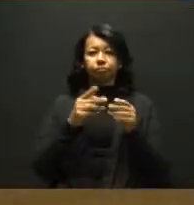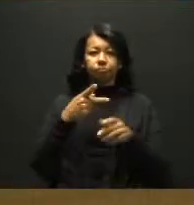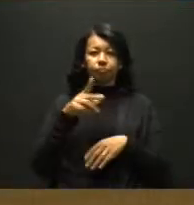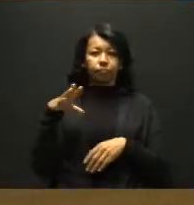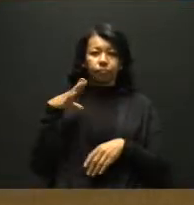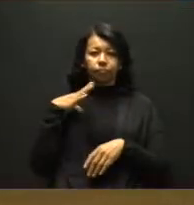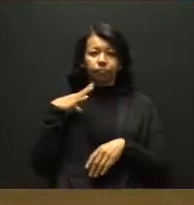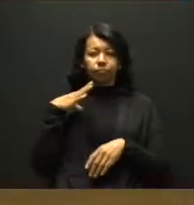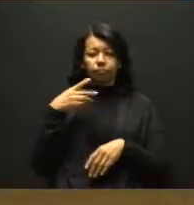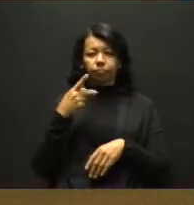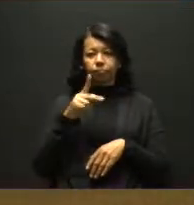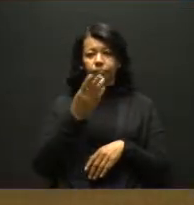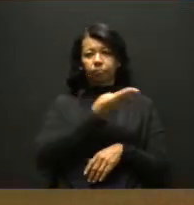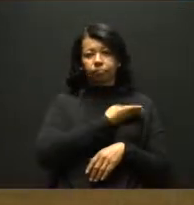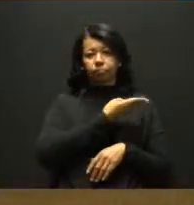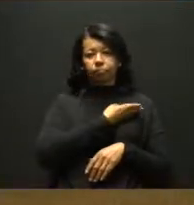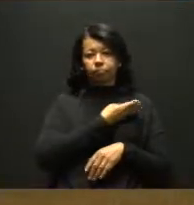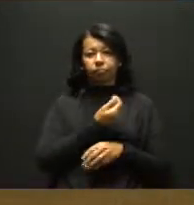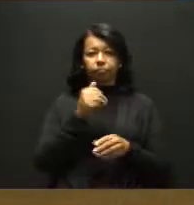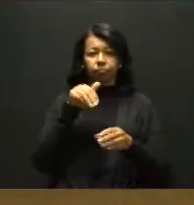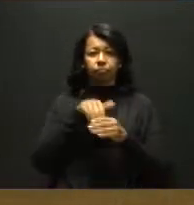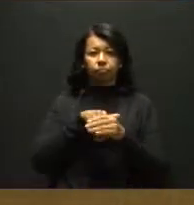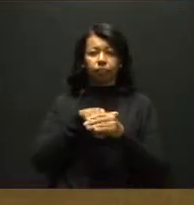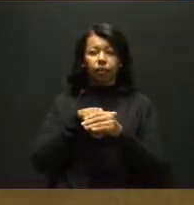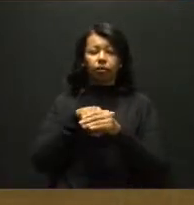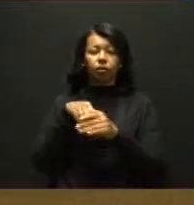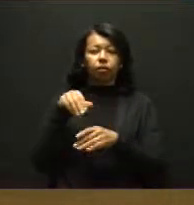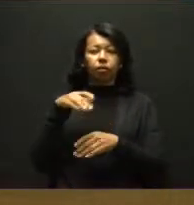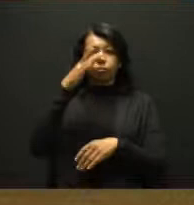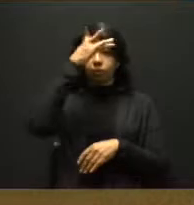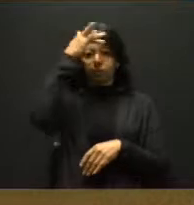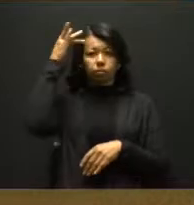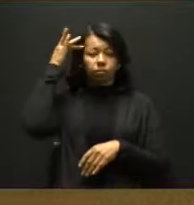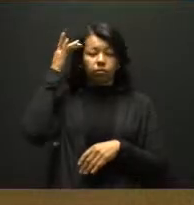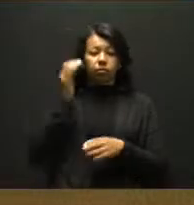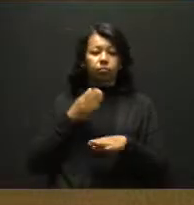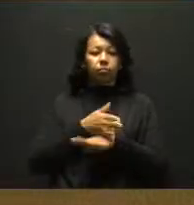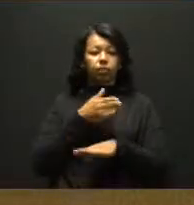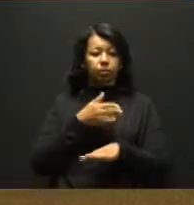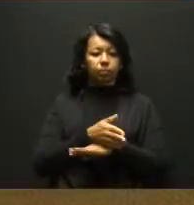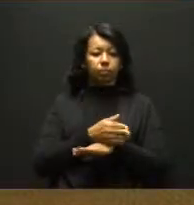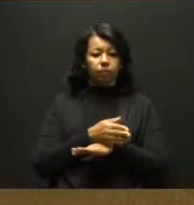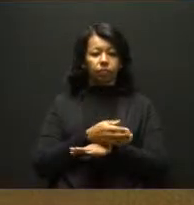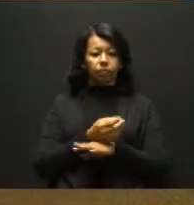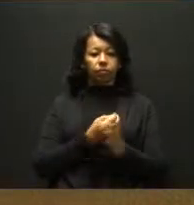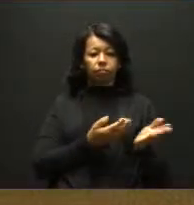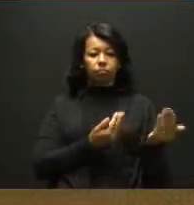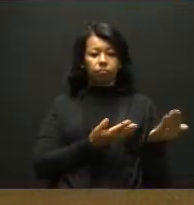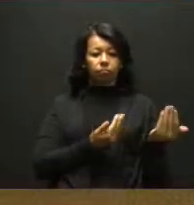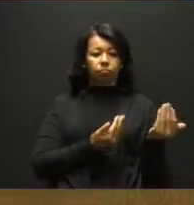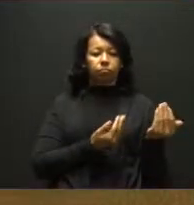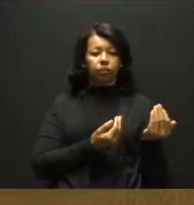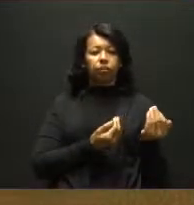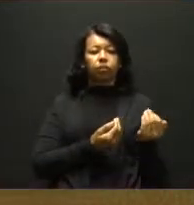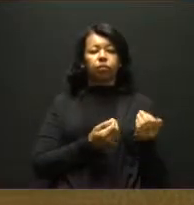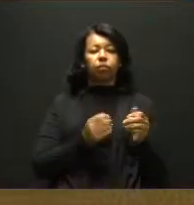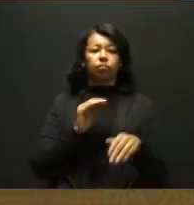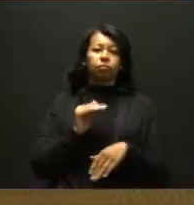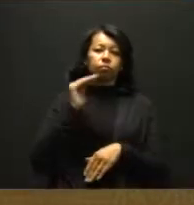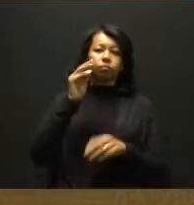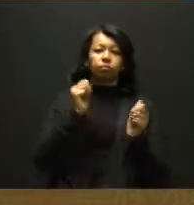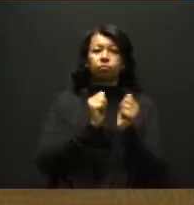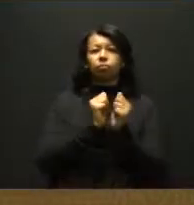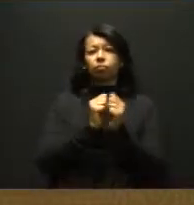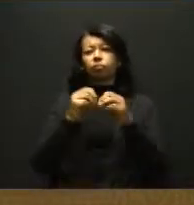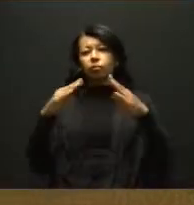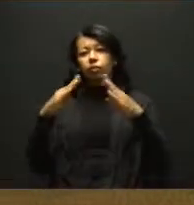munícipes amigos e leitores pessoas que participaram da nossa infância crescer junto conosco é uma